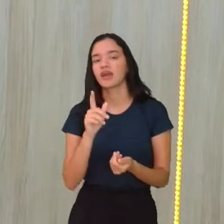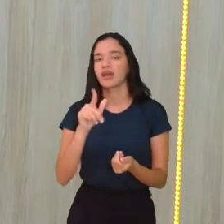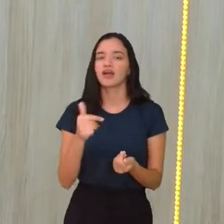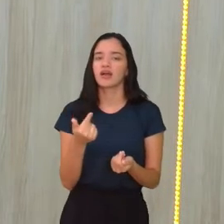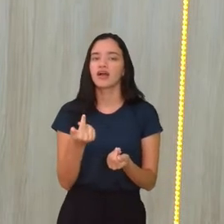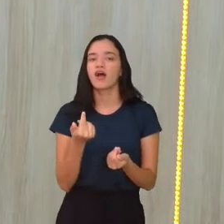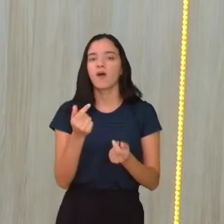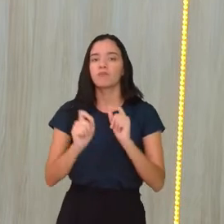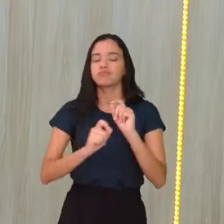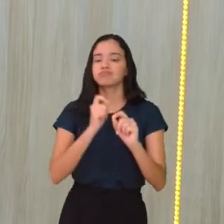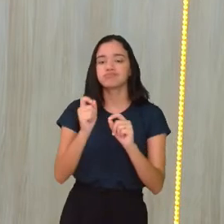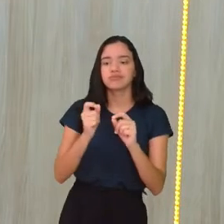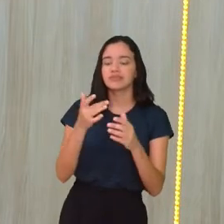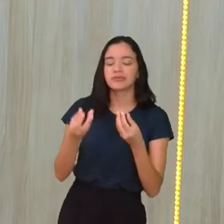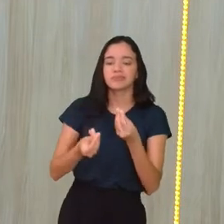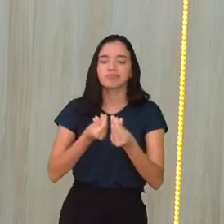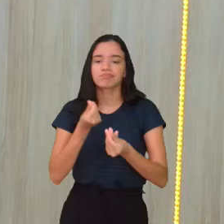né,